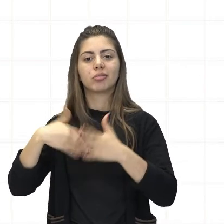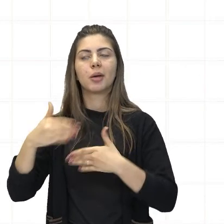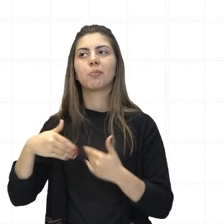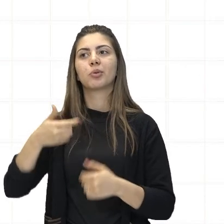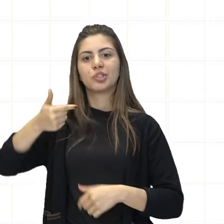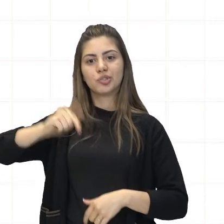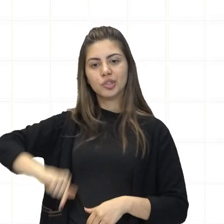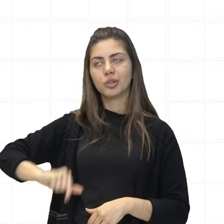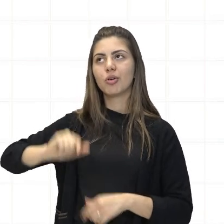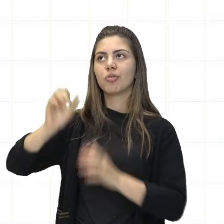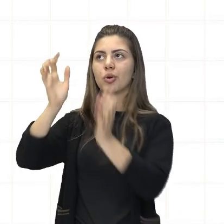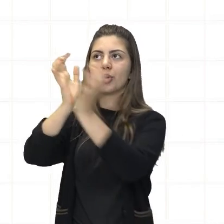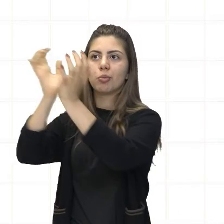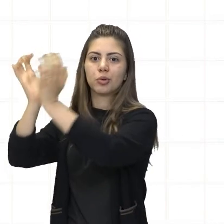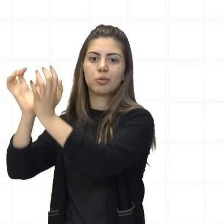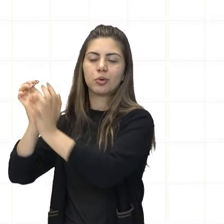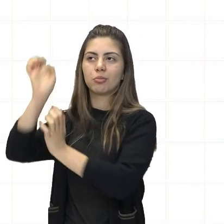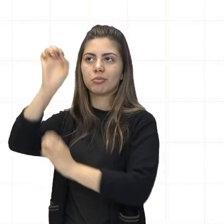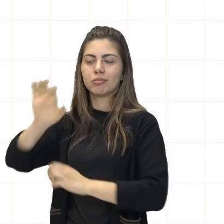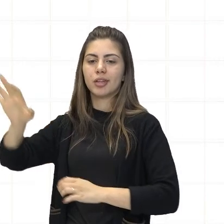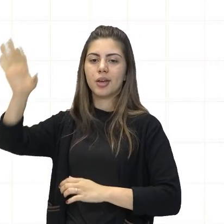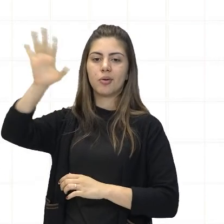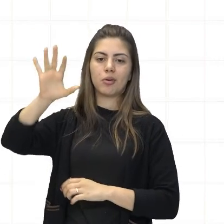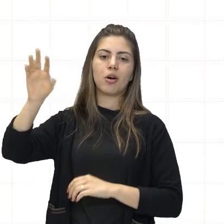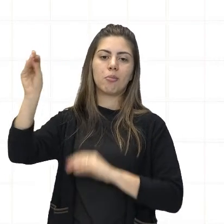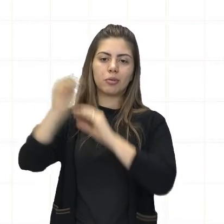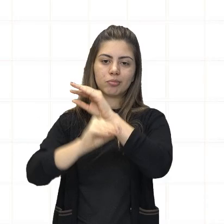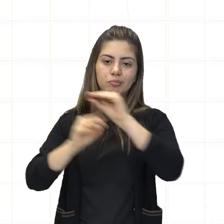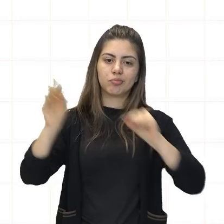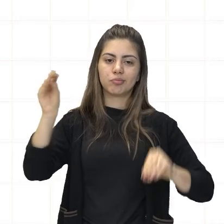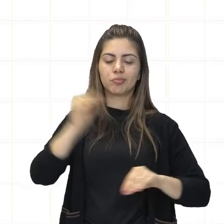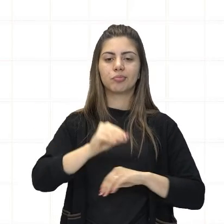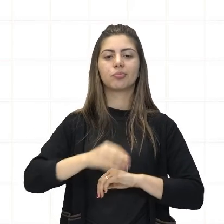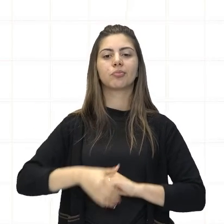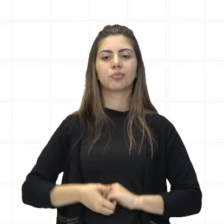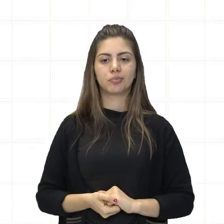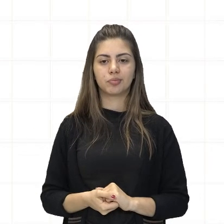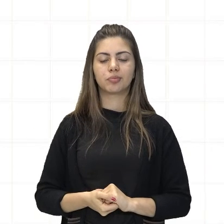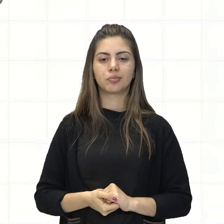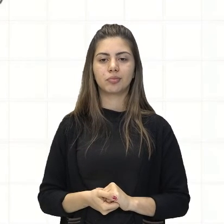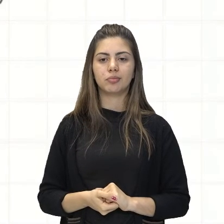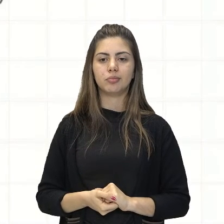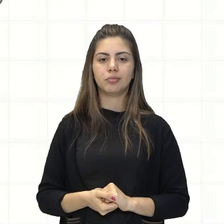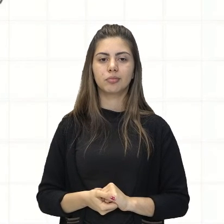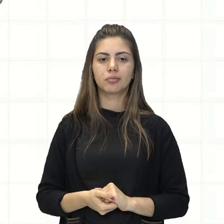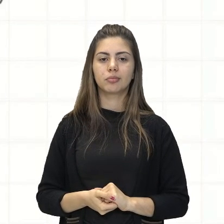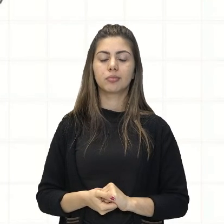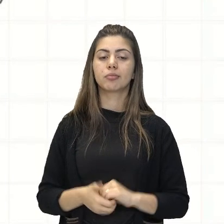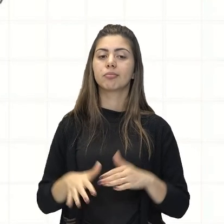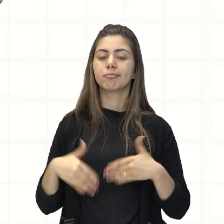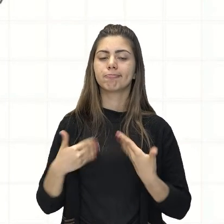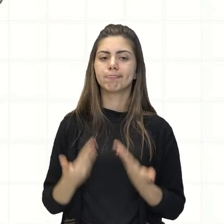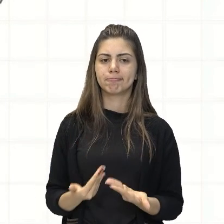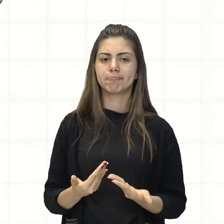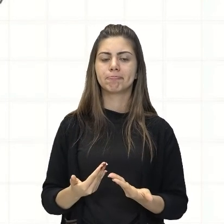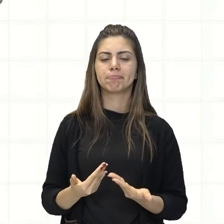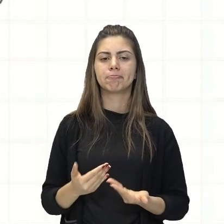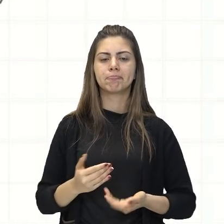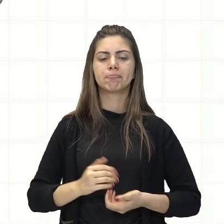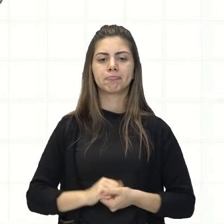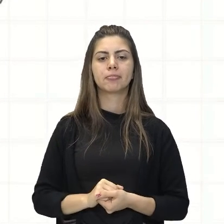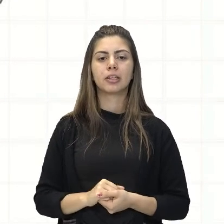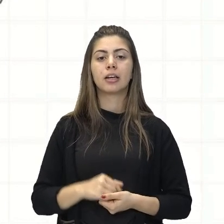de várias partes da Europa, como a Polônia, Ucrânia e a Rússia também. Então,